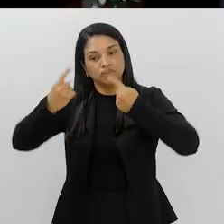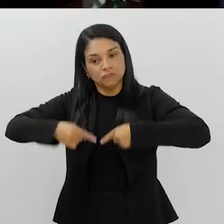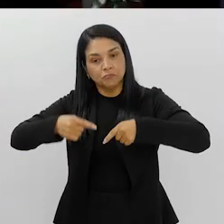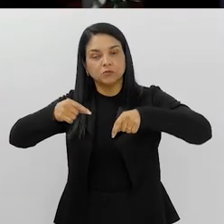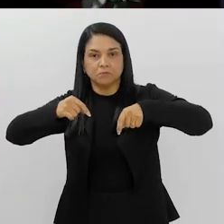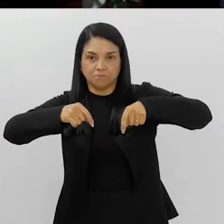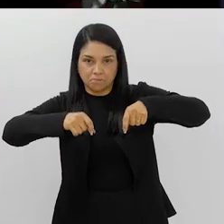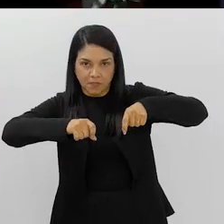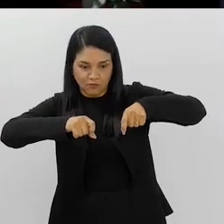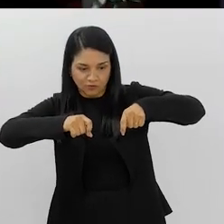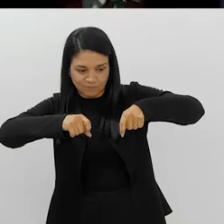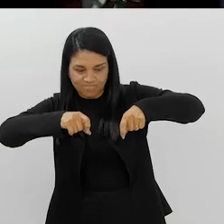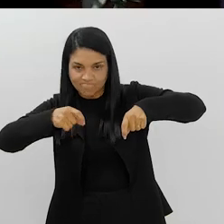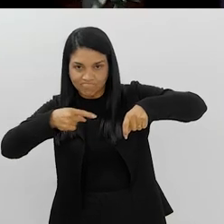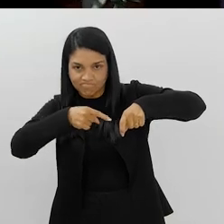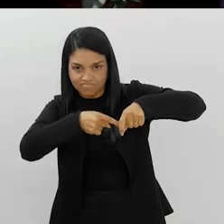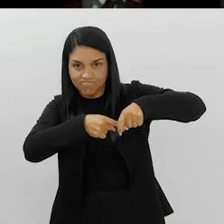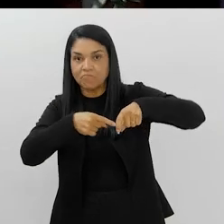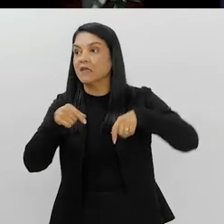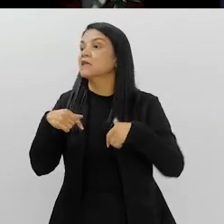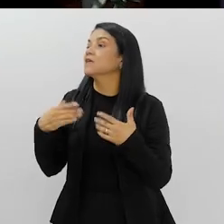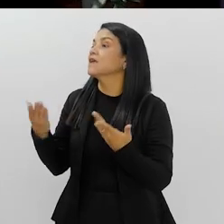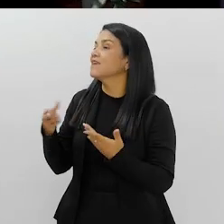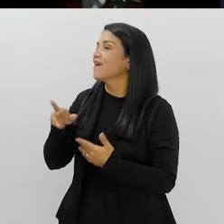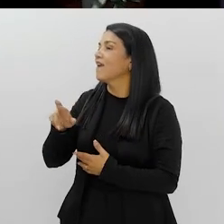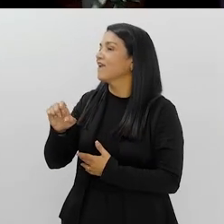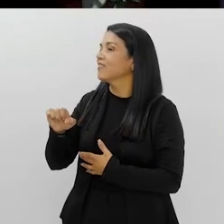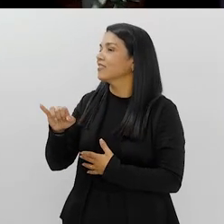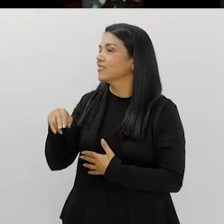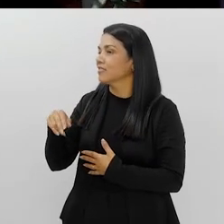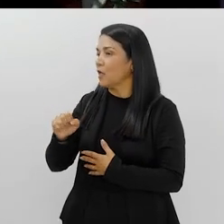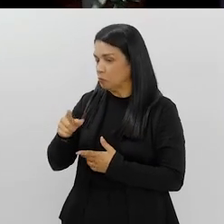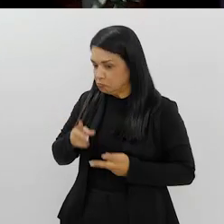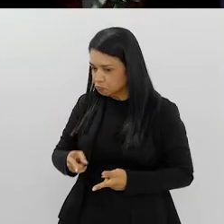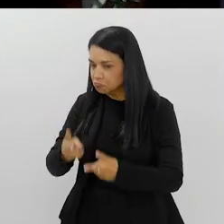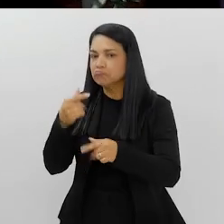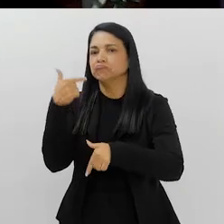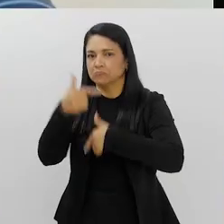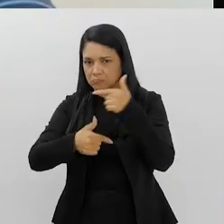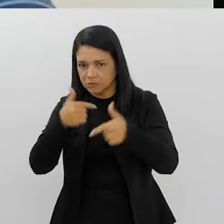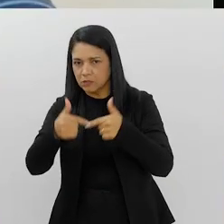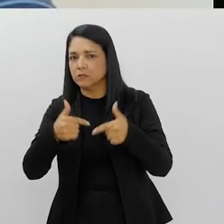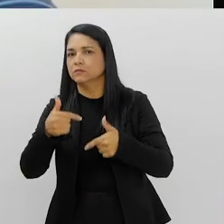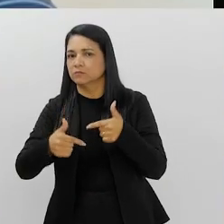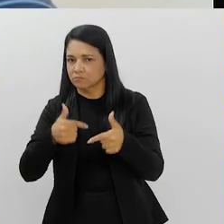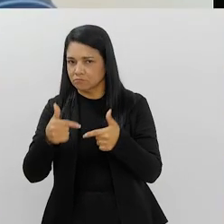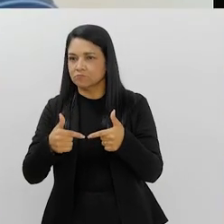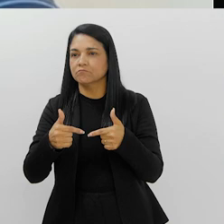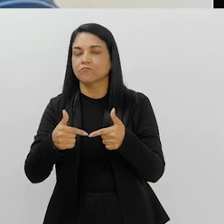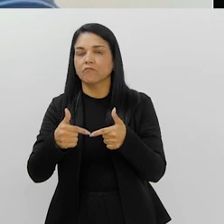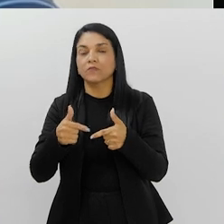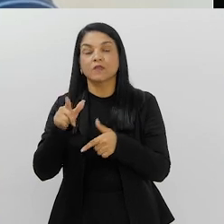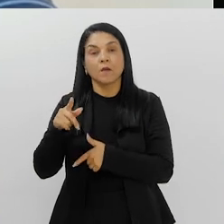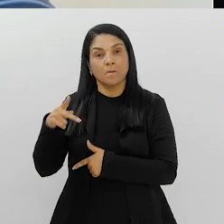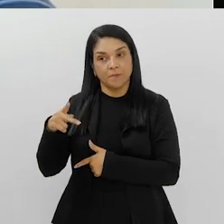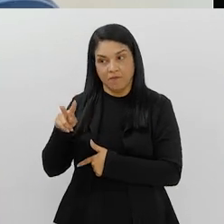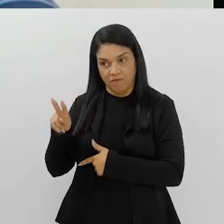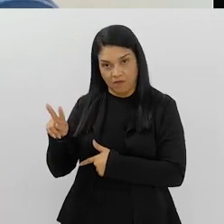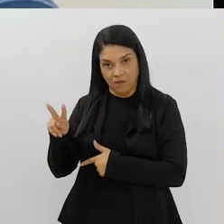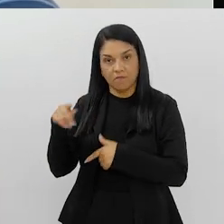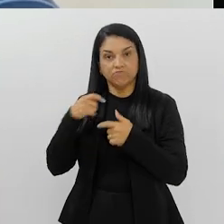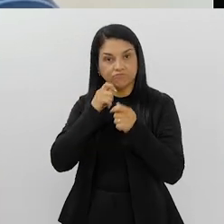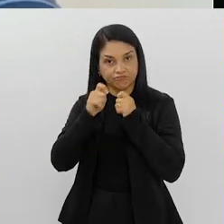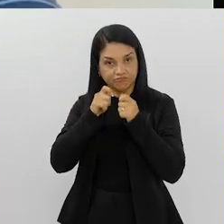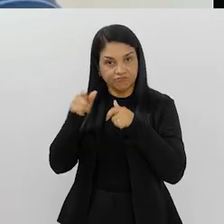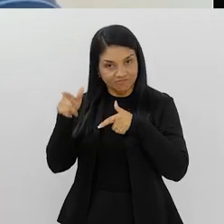aí pela frente. E aí, Reinaldo? Sem dúvida nenhuma, é continuar o trabalho, continuar trabalhando. O PV falou, é